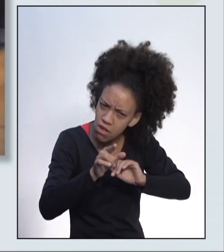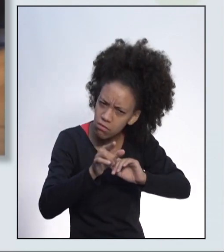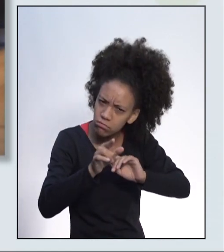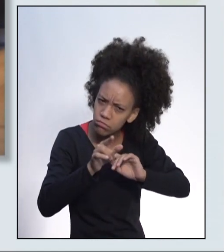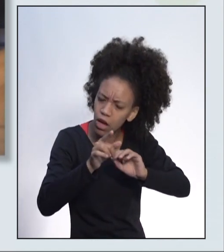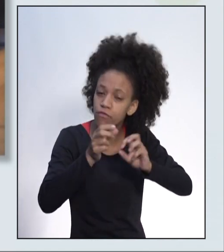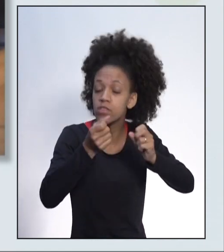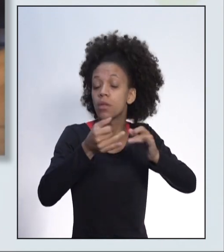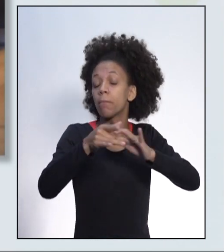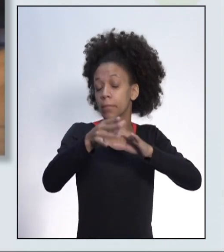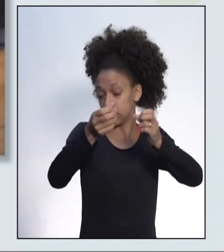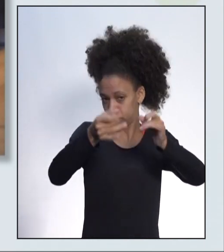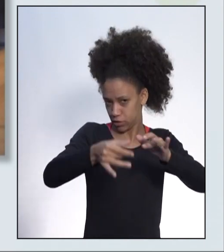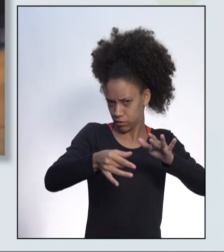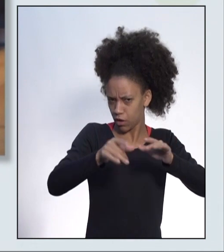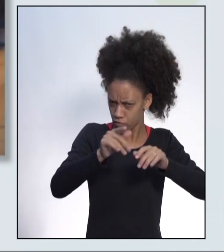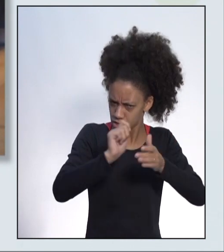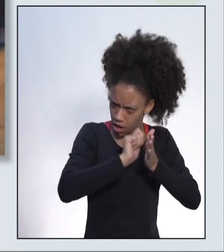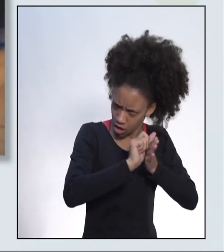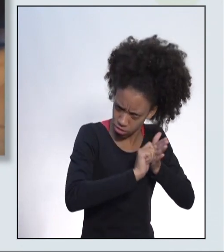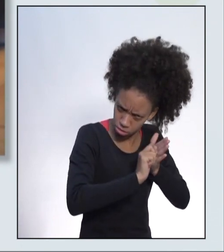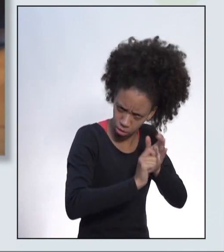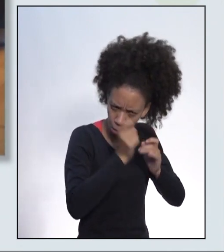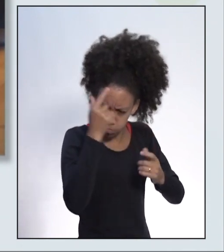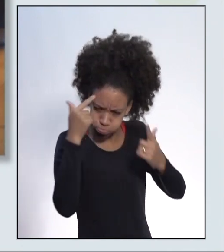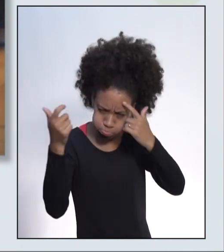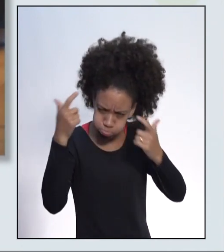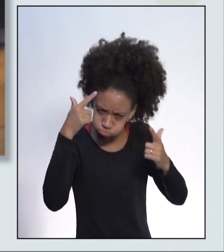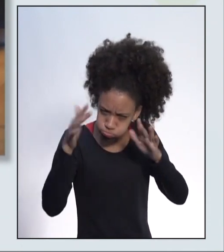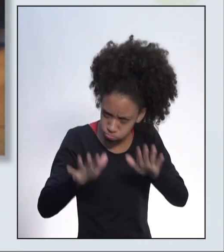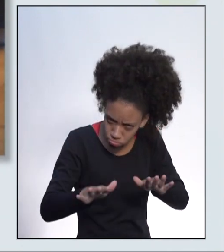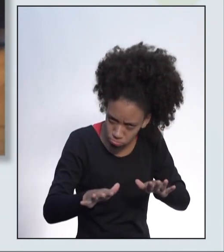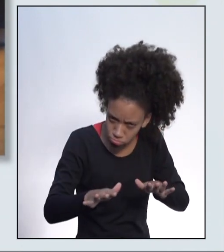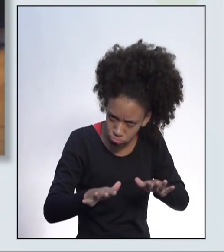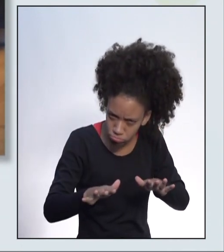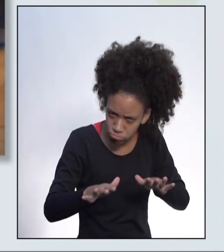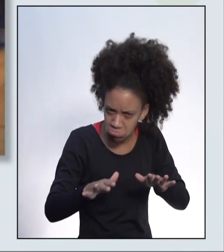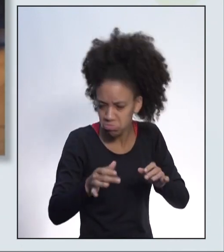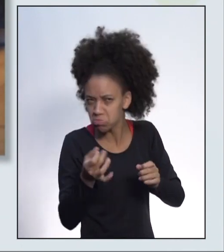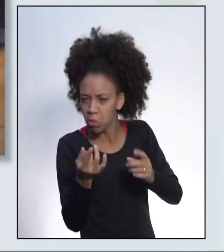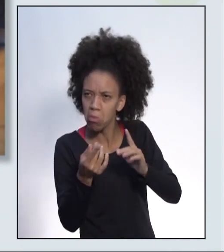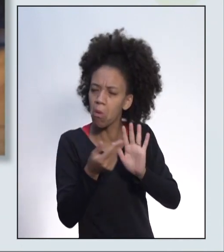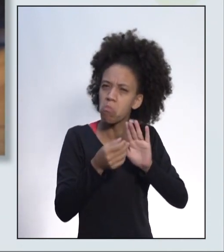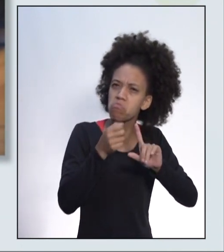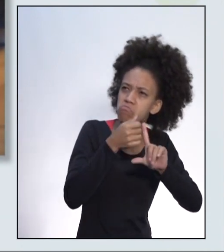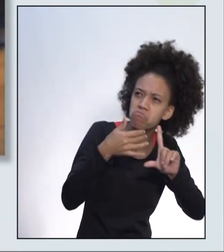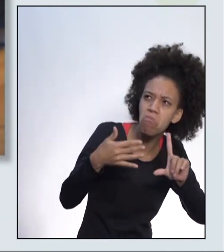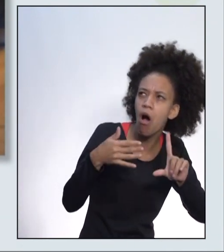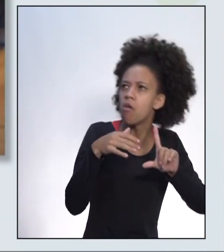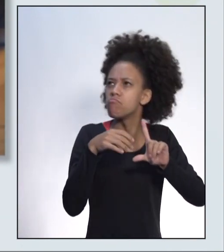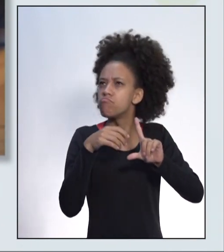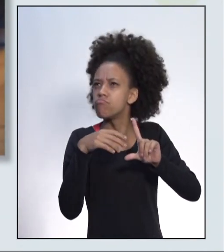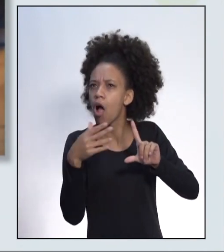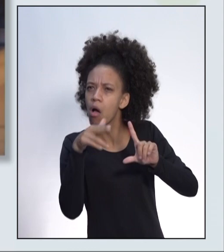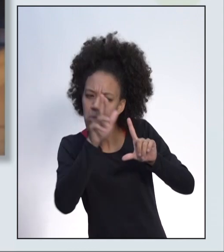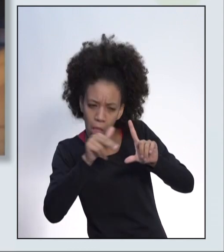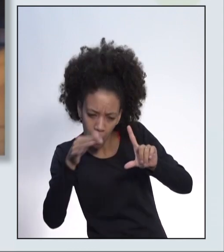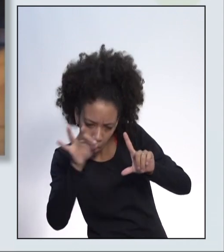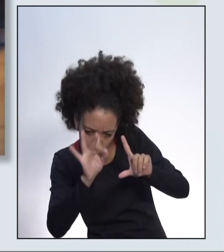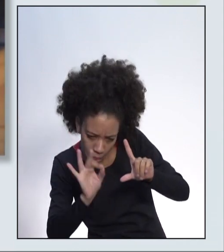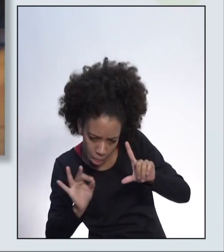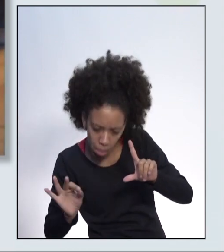falando nisso, né, conseguiu anotar algumas ideias sobre o que vai ser a sua história, com base no que te